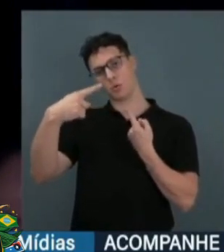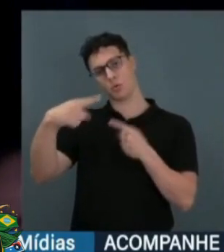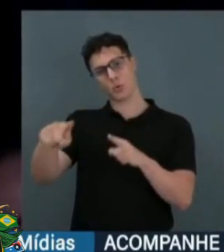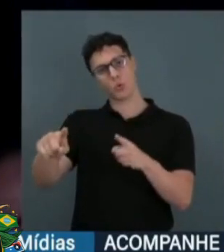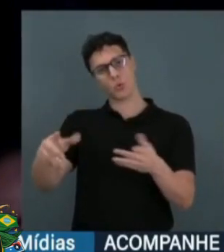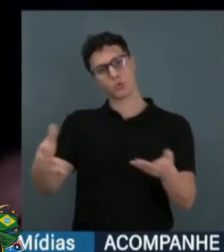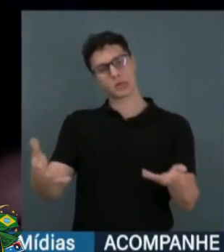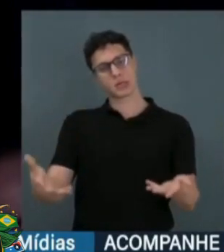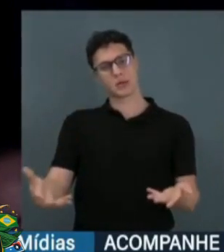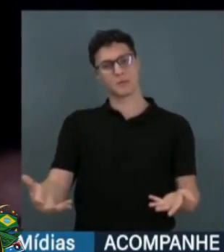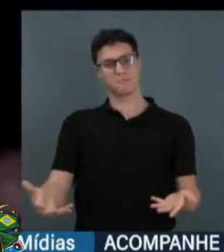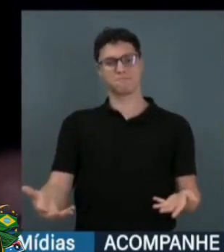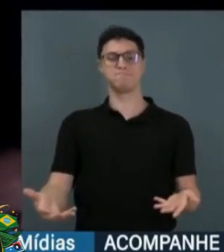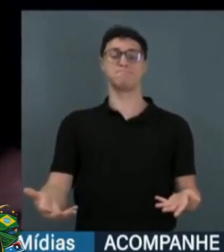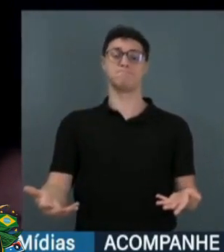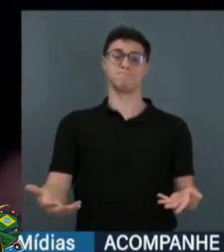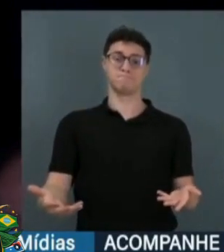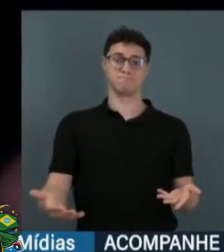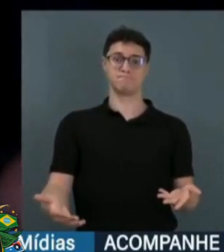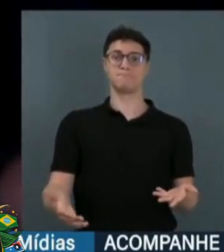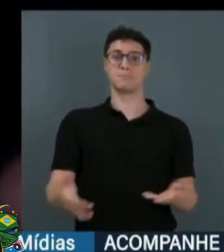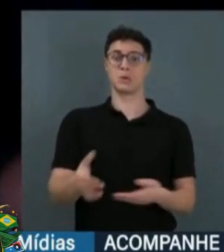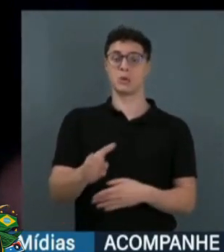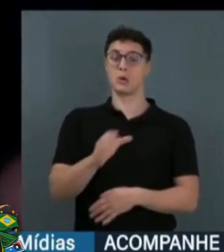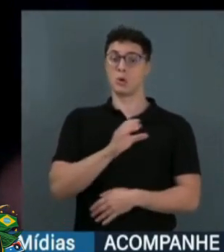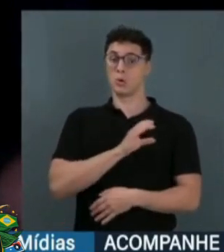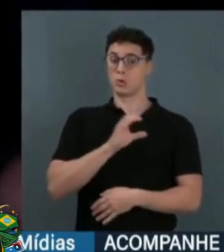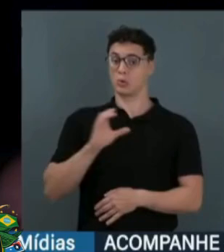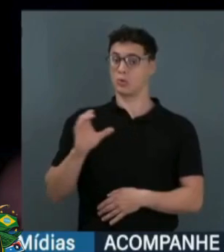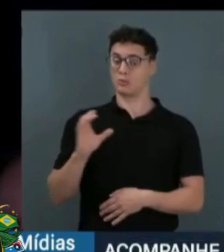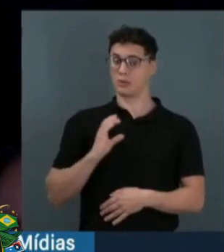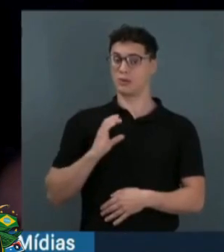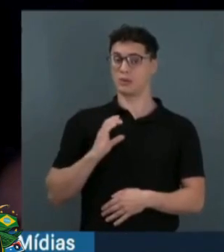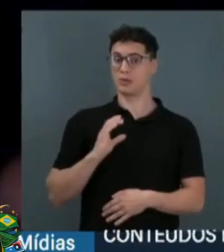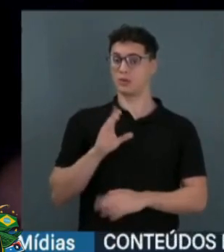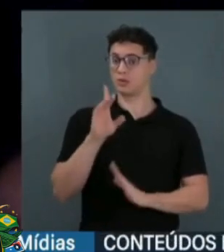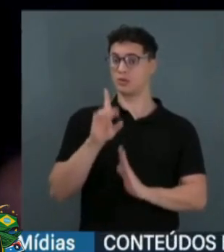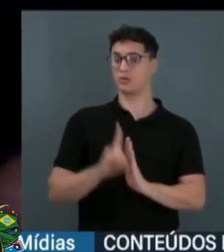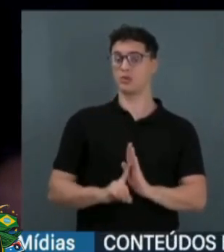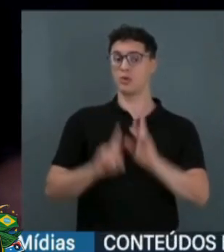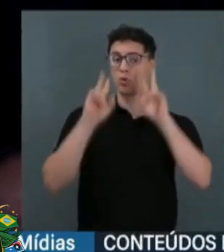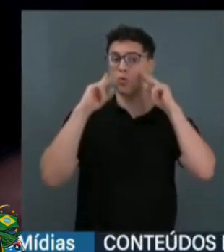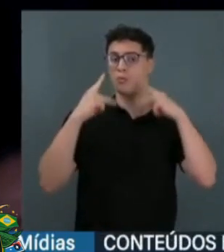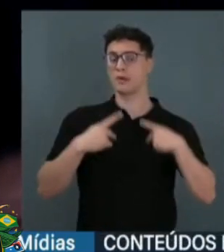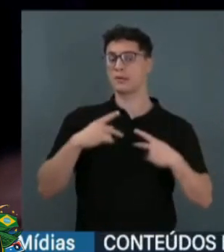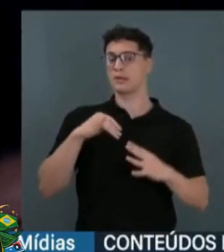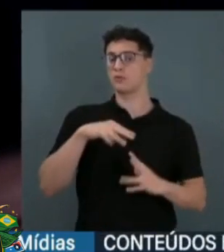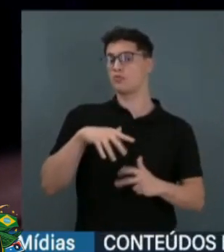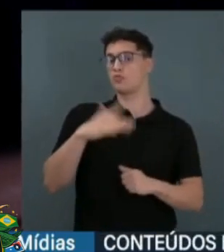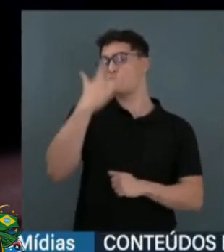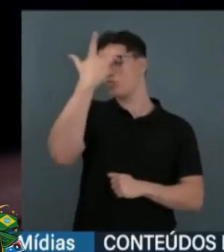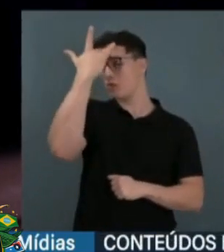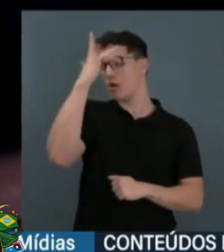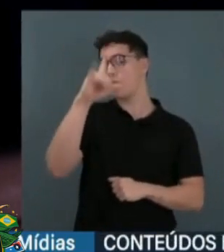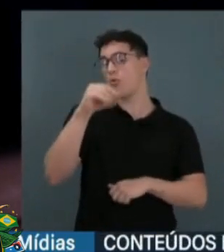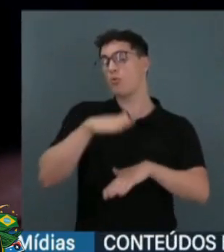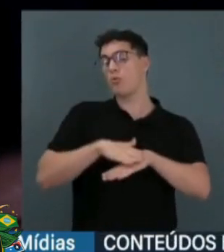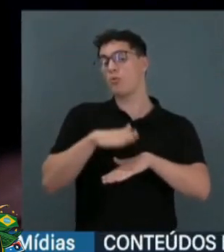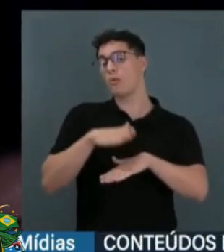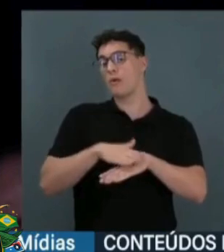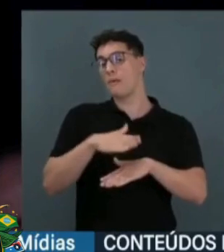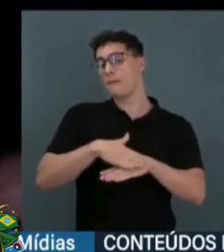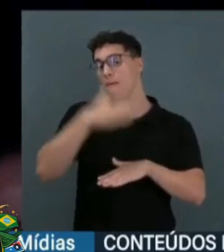incrível. E a Comissão Internacional de Direitos Humanos não sabe com o que fazer com tantas provas de crimes